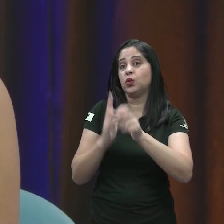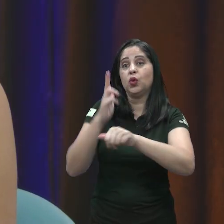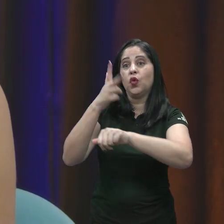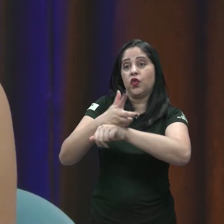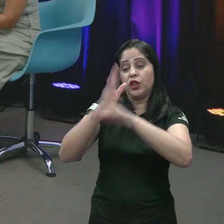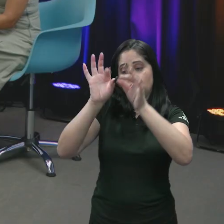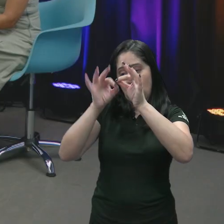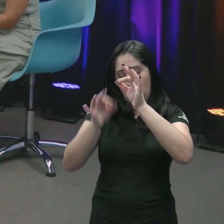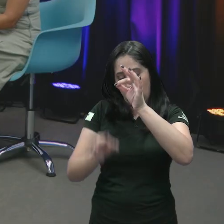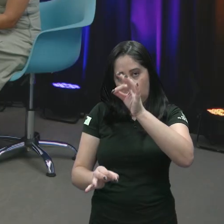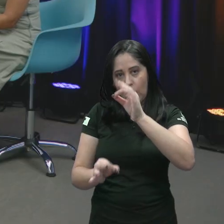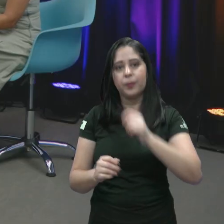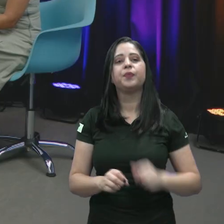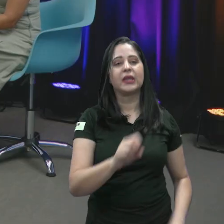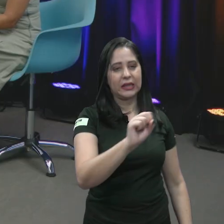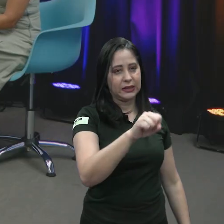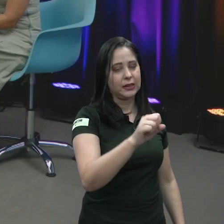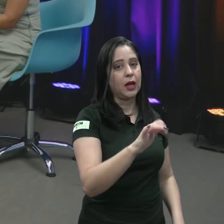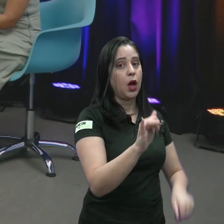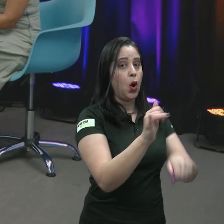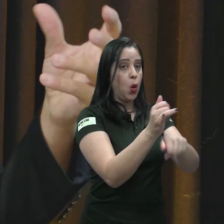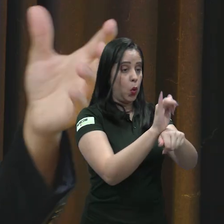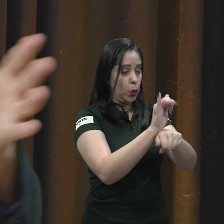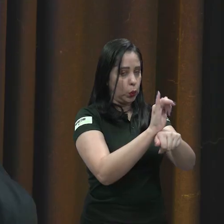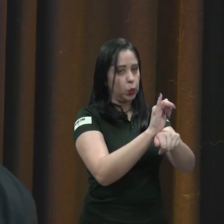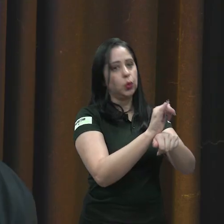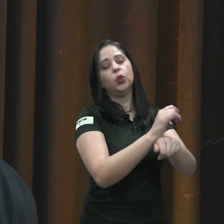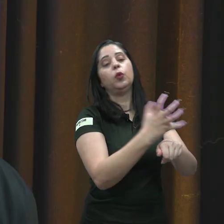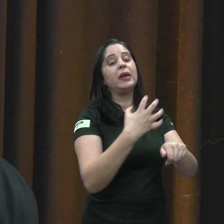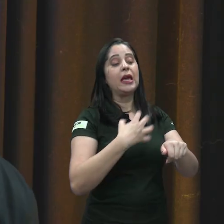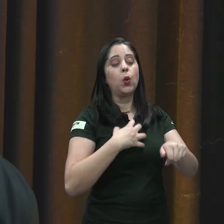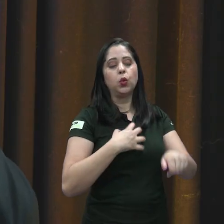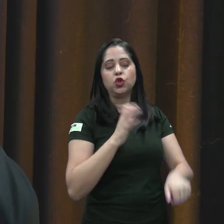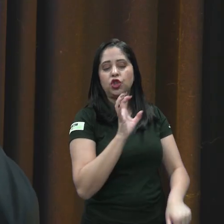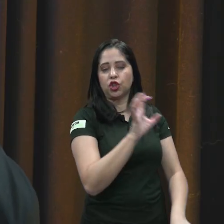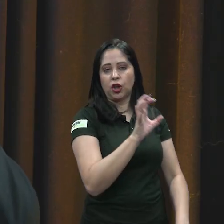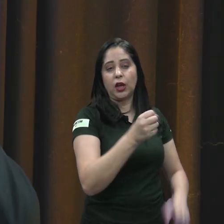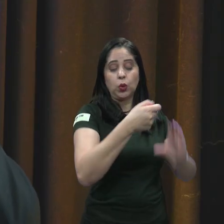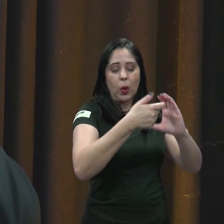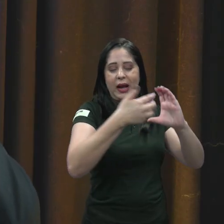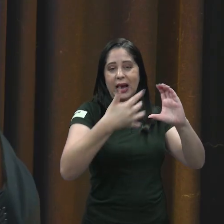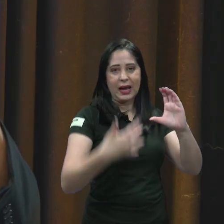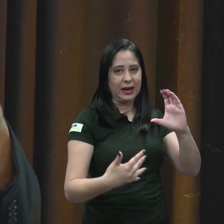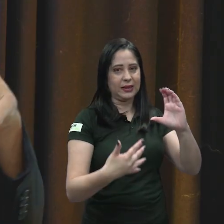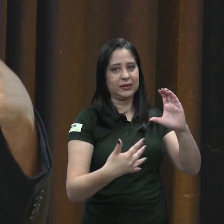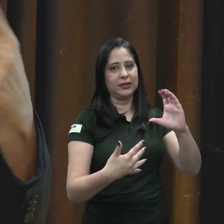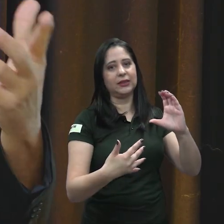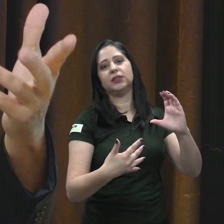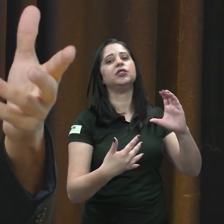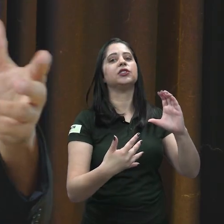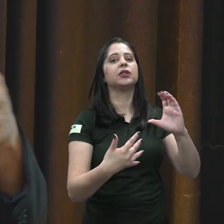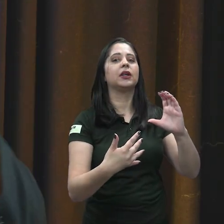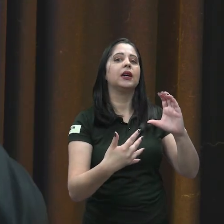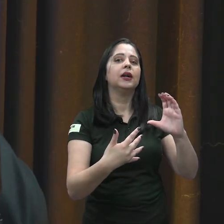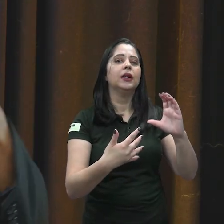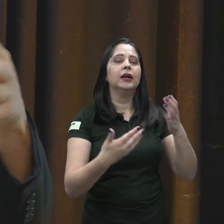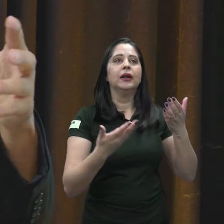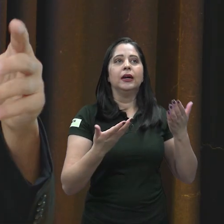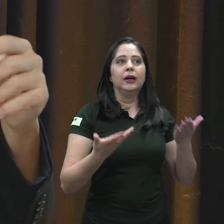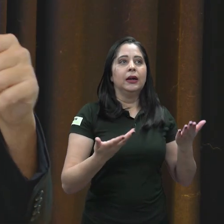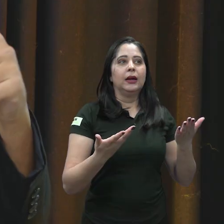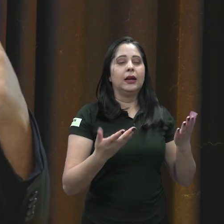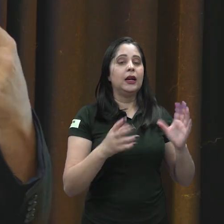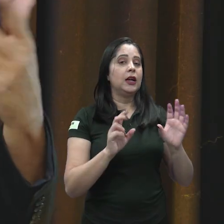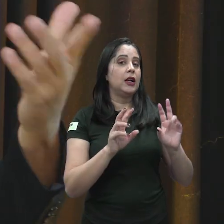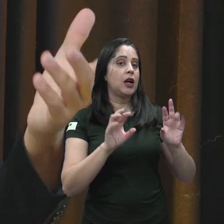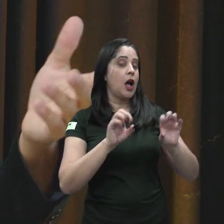rede? Exato. O YouTube ele tem uma pegada, vamos falar assim, mais de instrução, né? Dependendo do conteúdo,